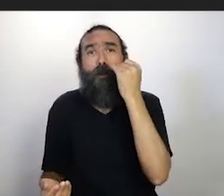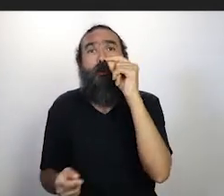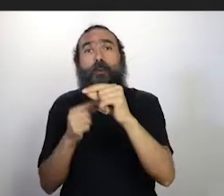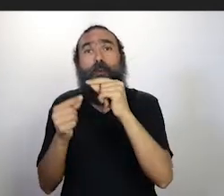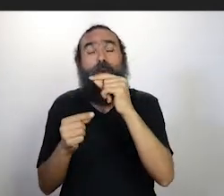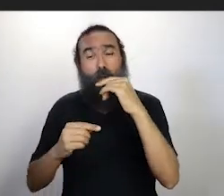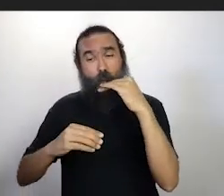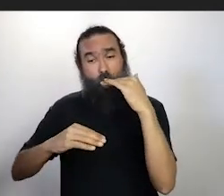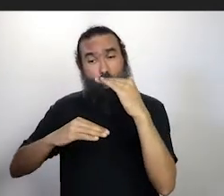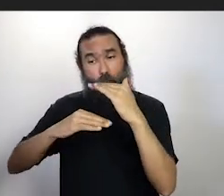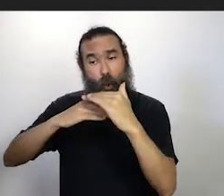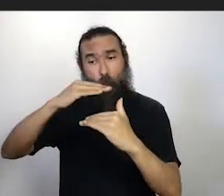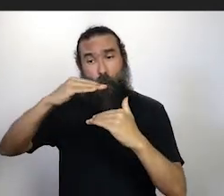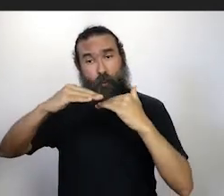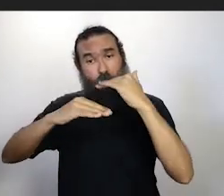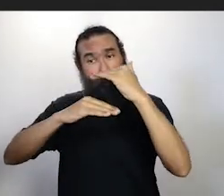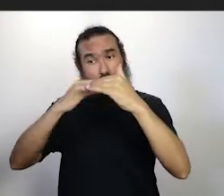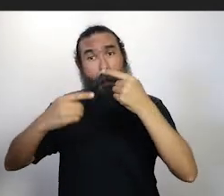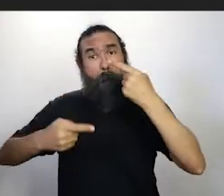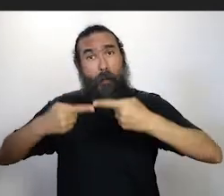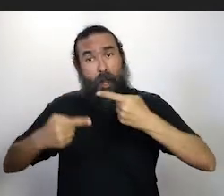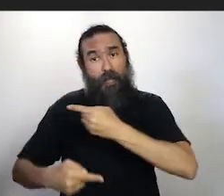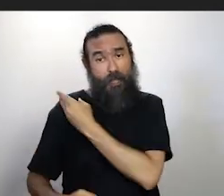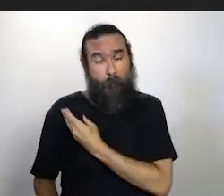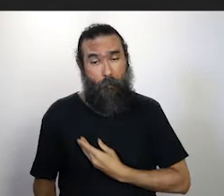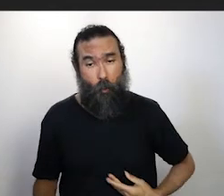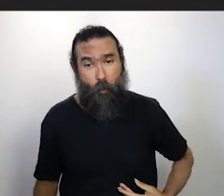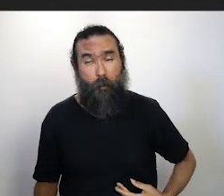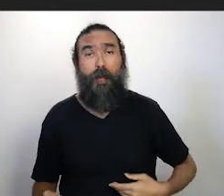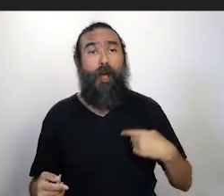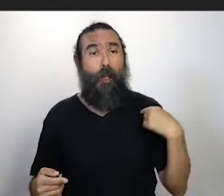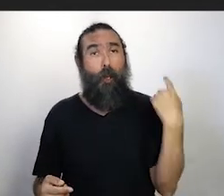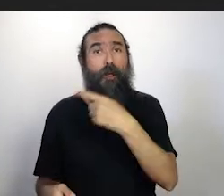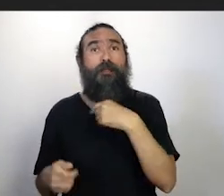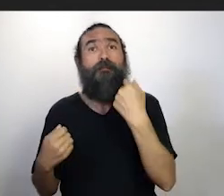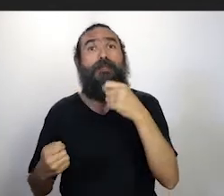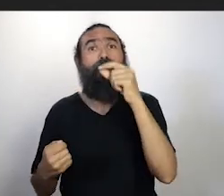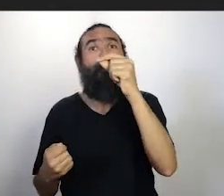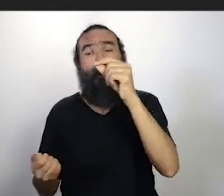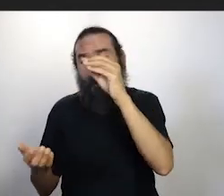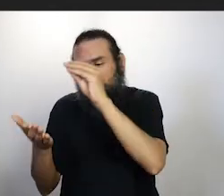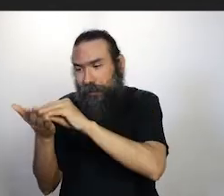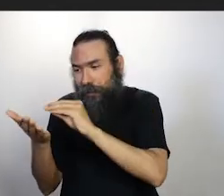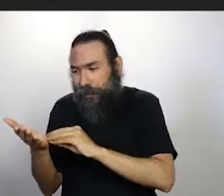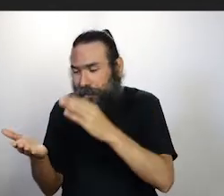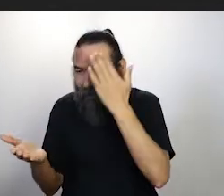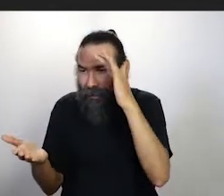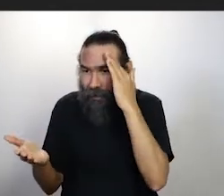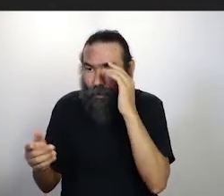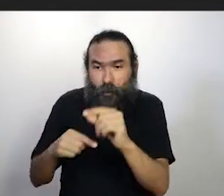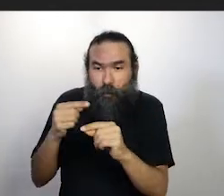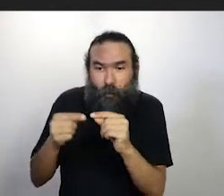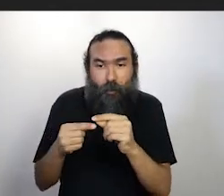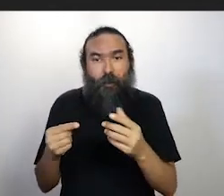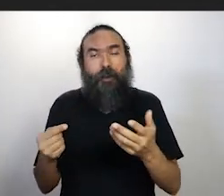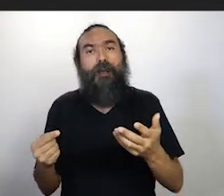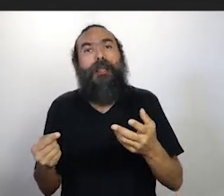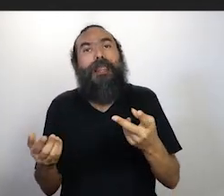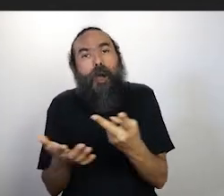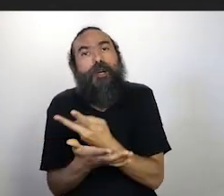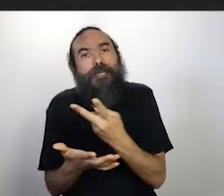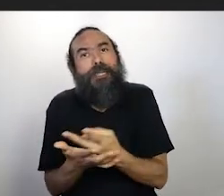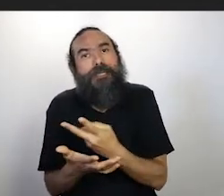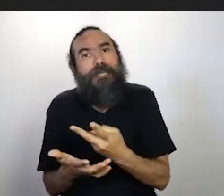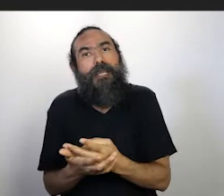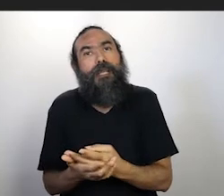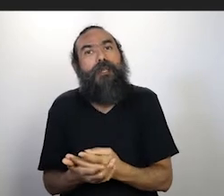políticas públicas, esses dados estatísticos eles são extremamente importantes, né, na criação de política pública.